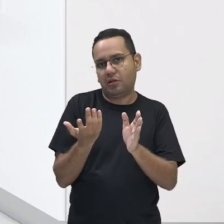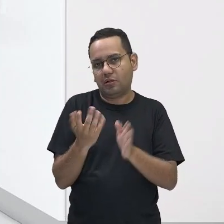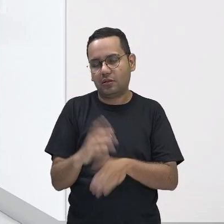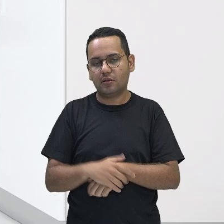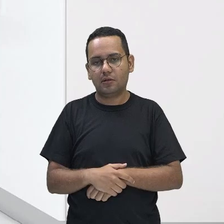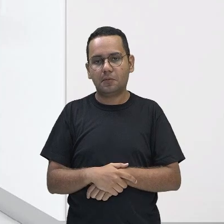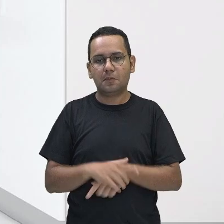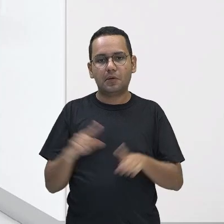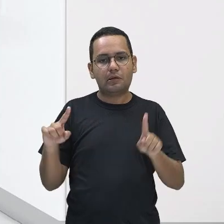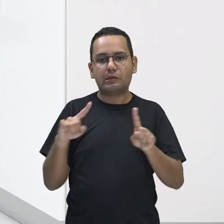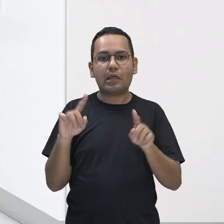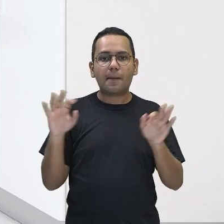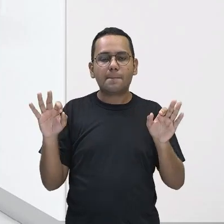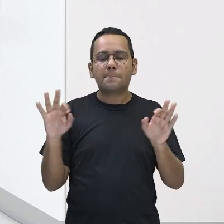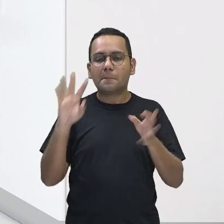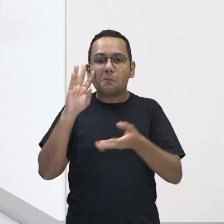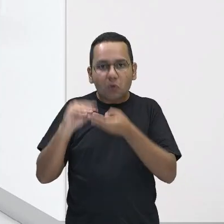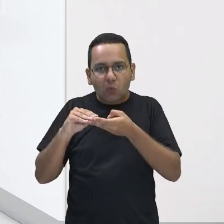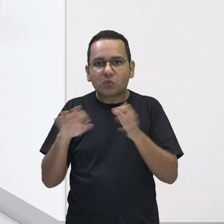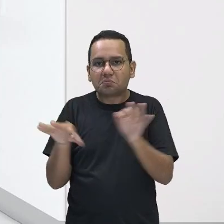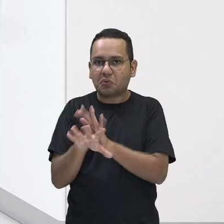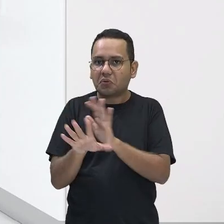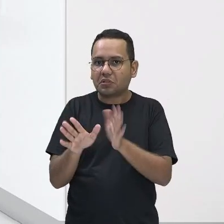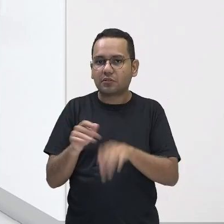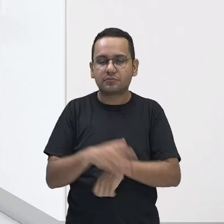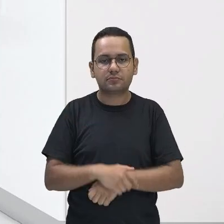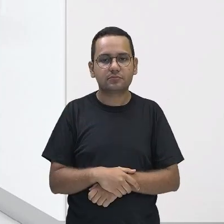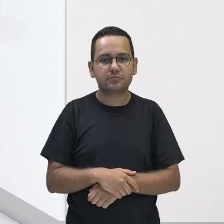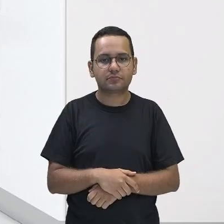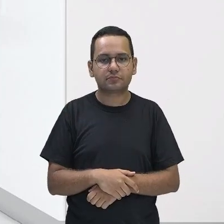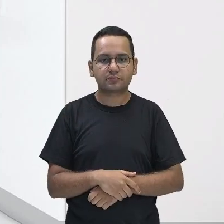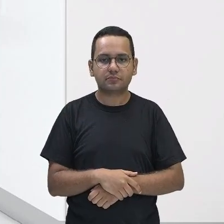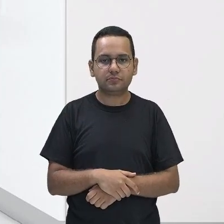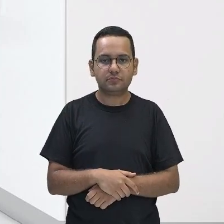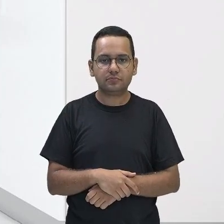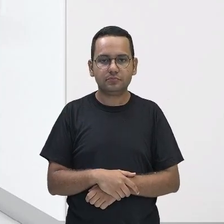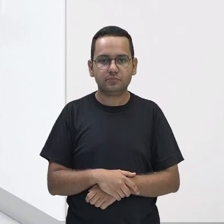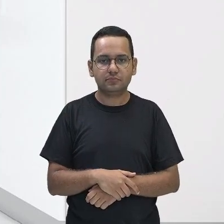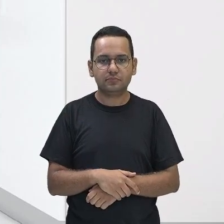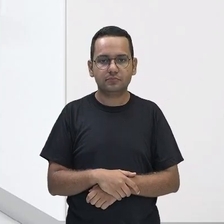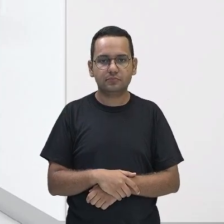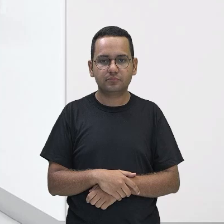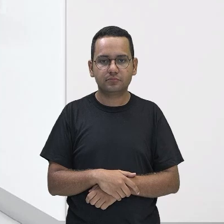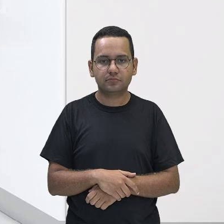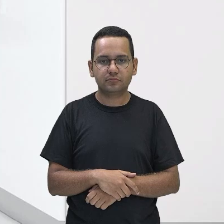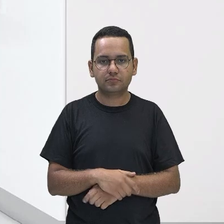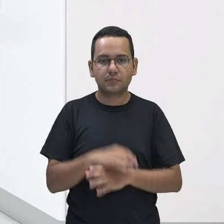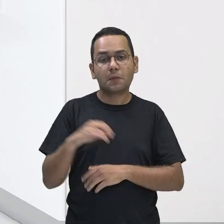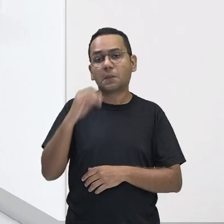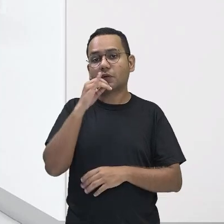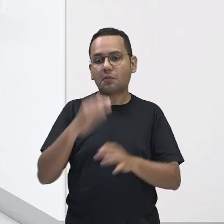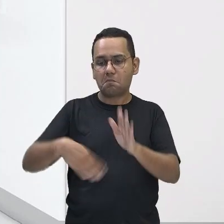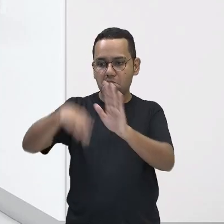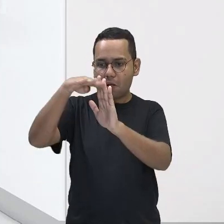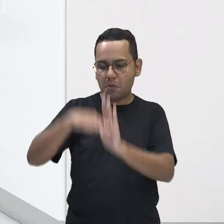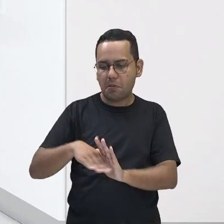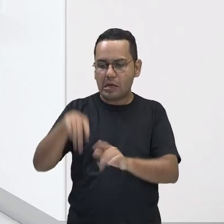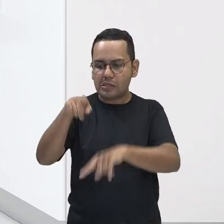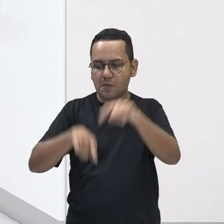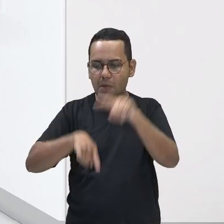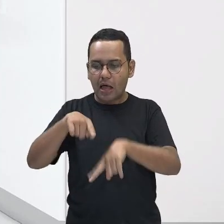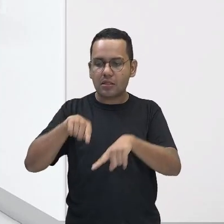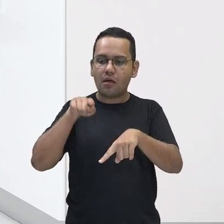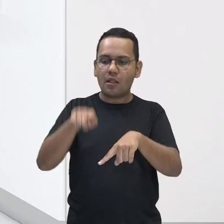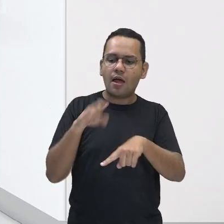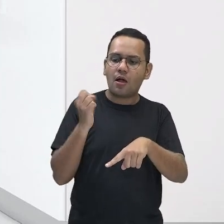conclusões daqueles dois, digamos assim, conjuntos de ingredientes, daquelas